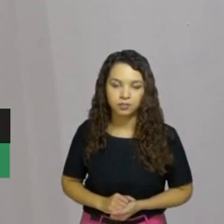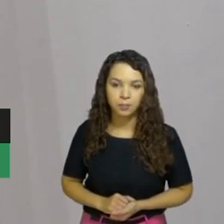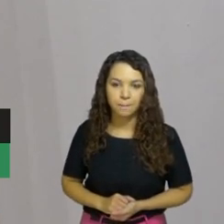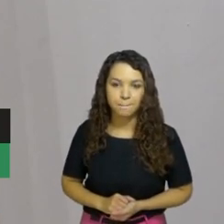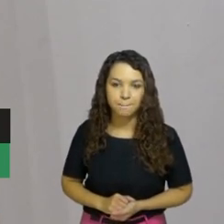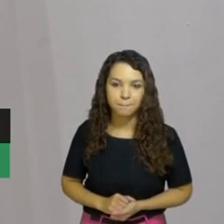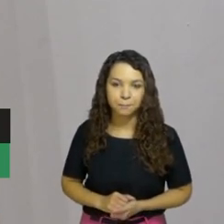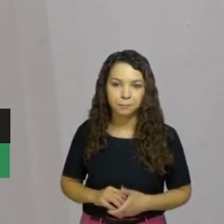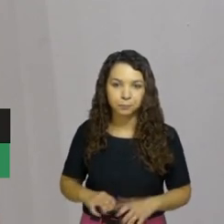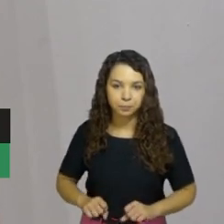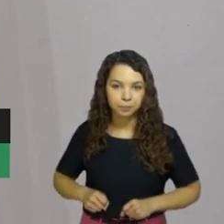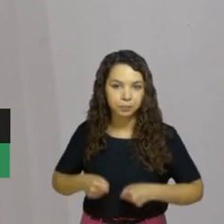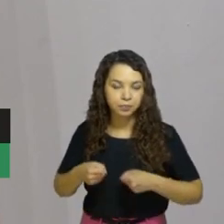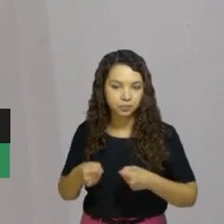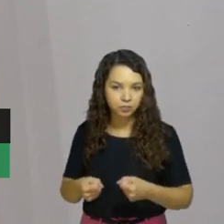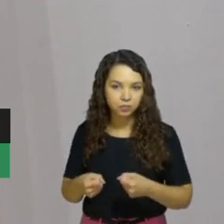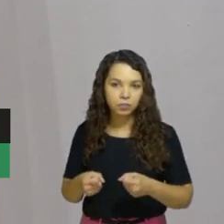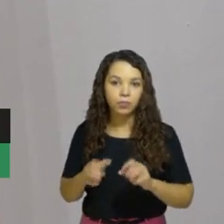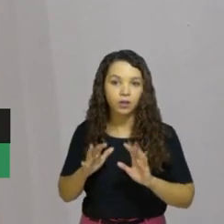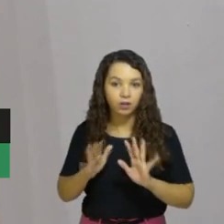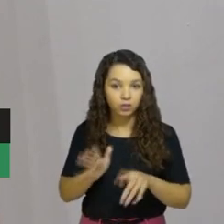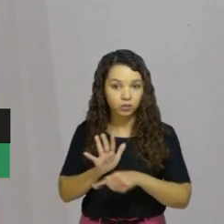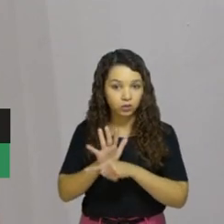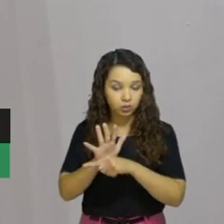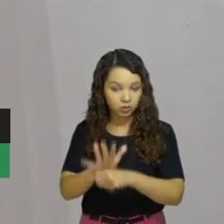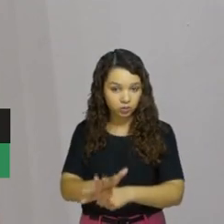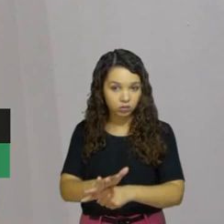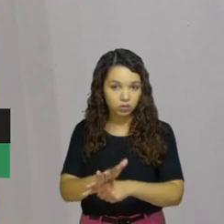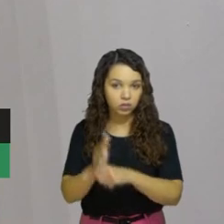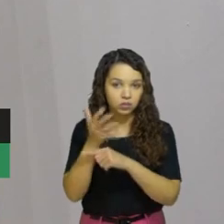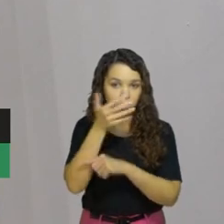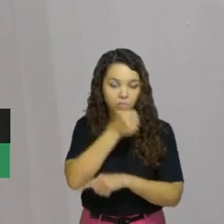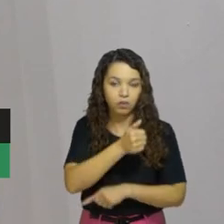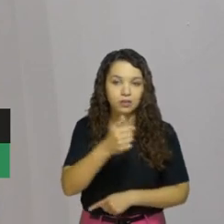A Força-Tarefa já resgatou